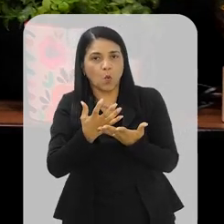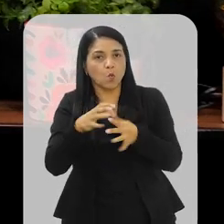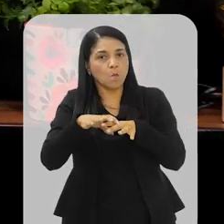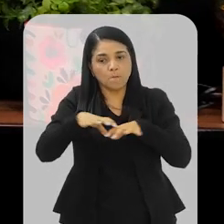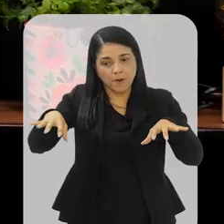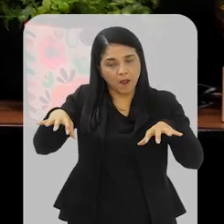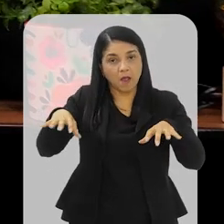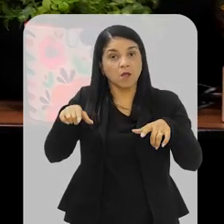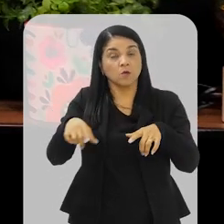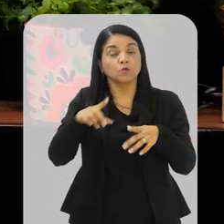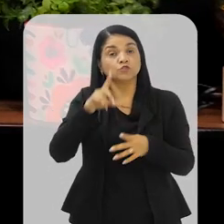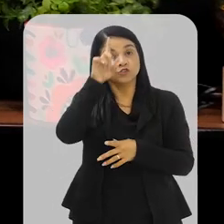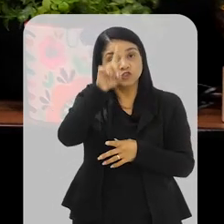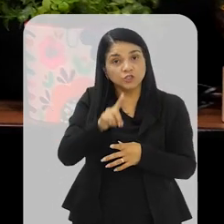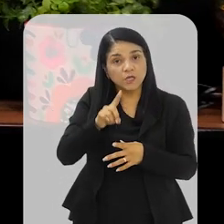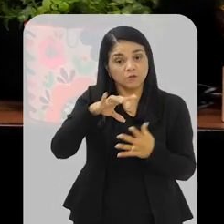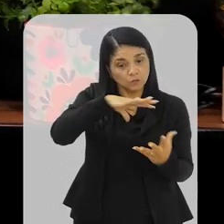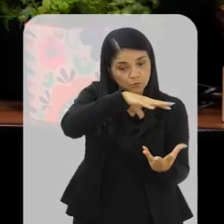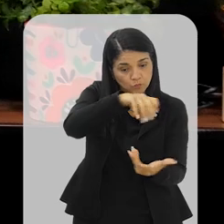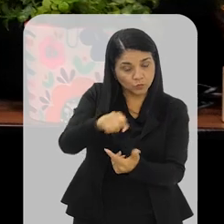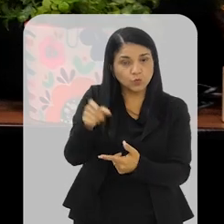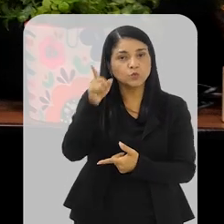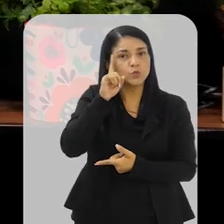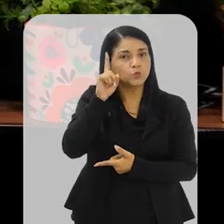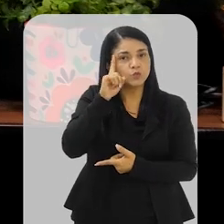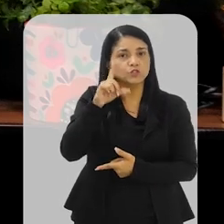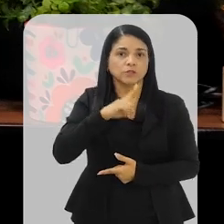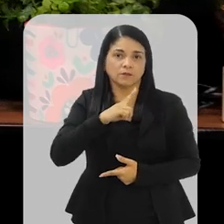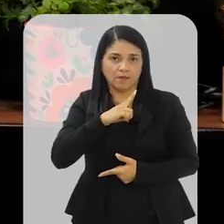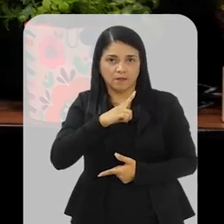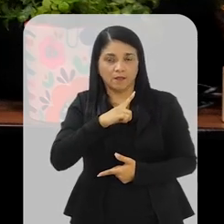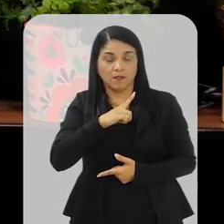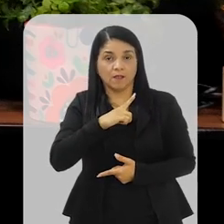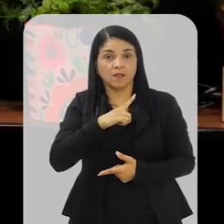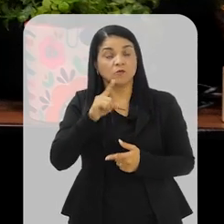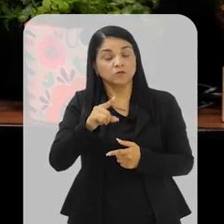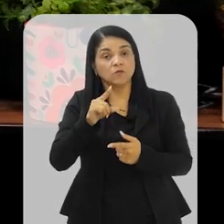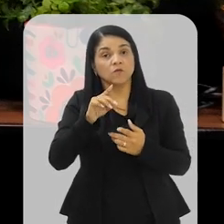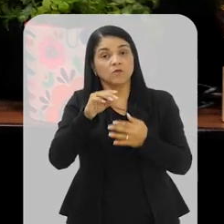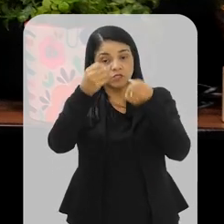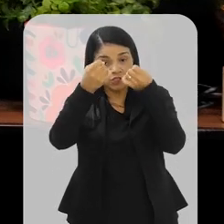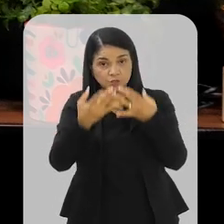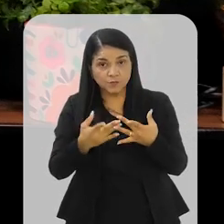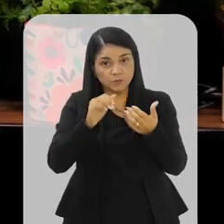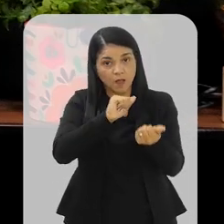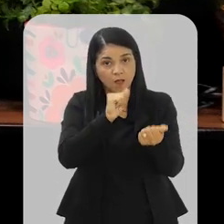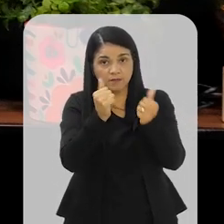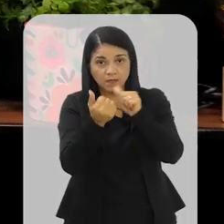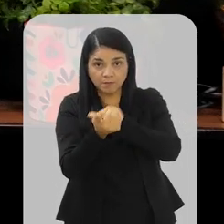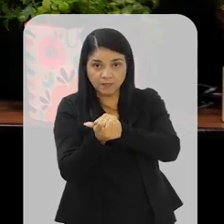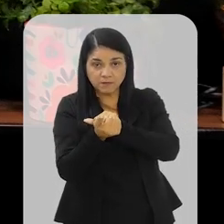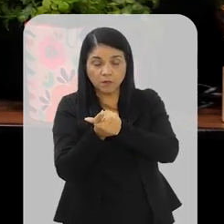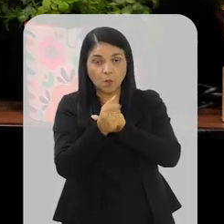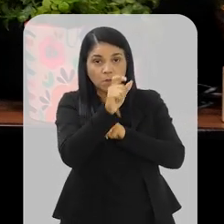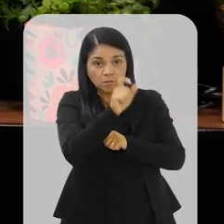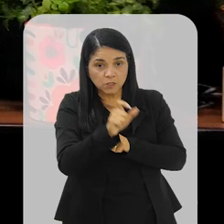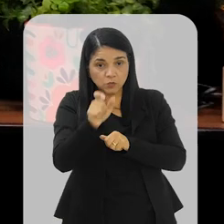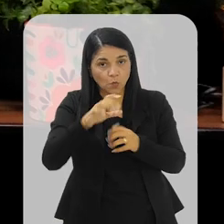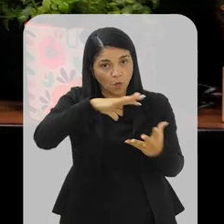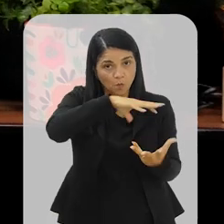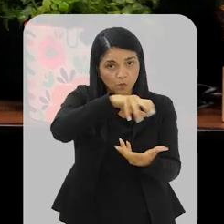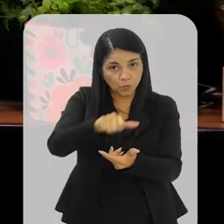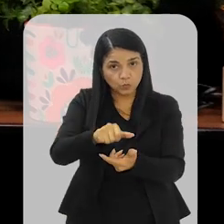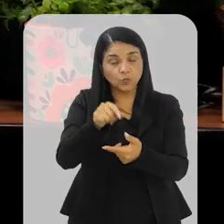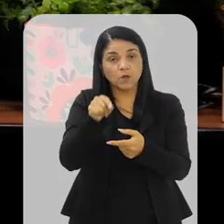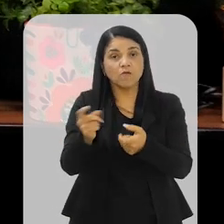direito internacional ele tá no nosso dia a dia né quando eu falo invocação cosmopolita não vou só retomar